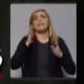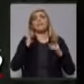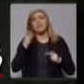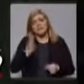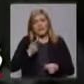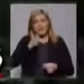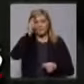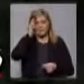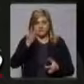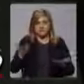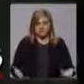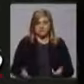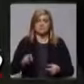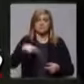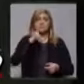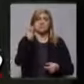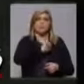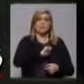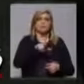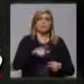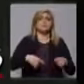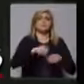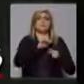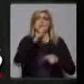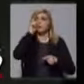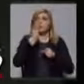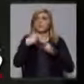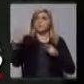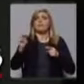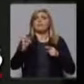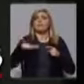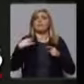a União Europeia dar lições de moral aos países do terceiro mundo que não respeitam